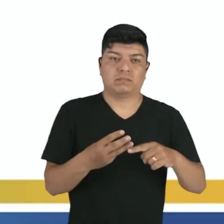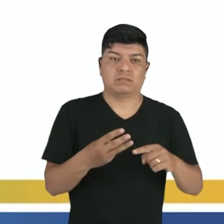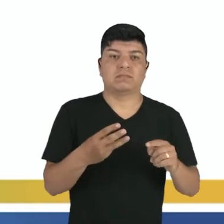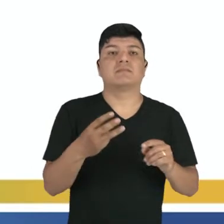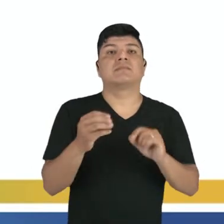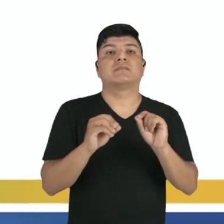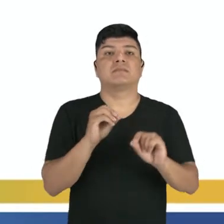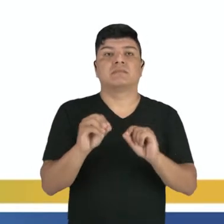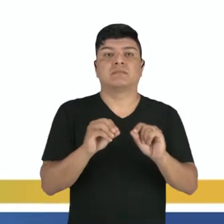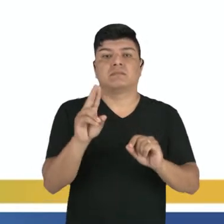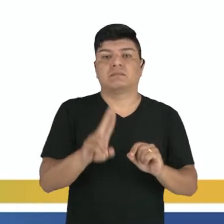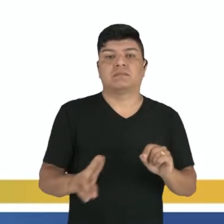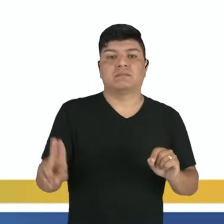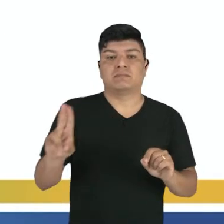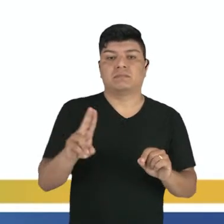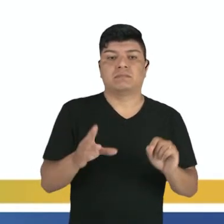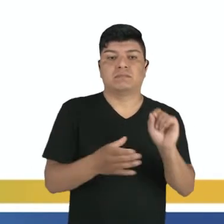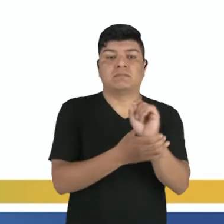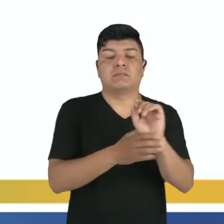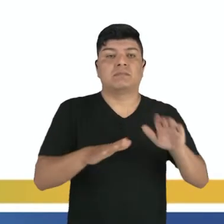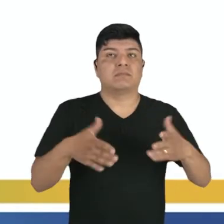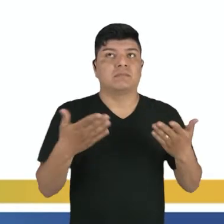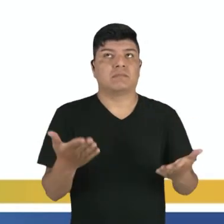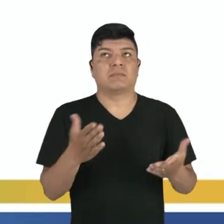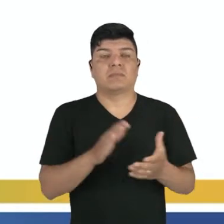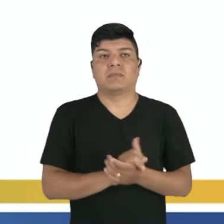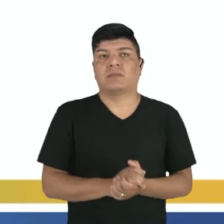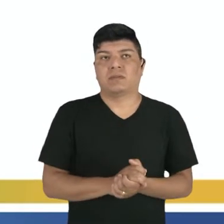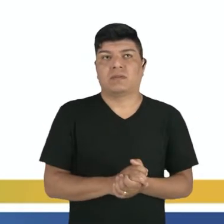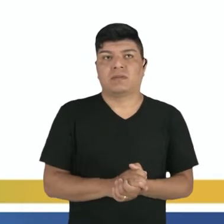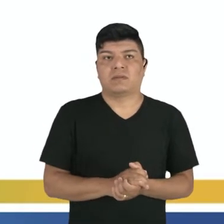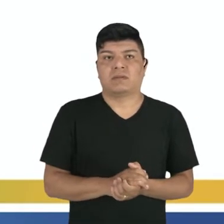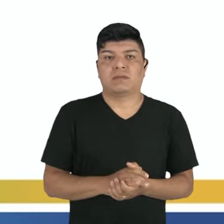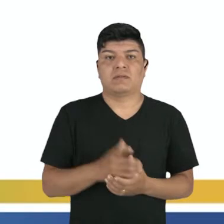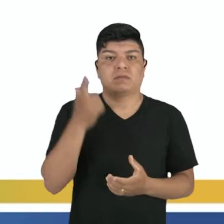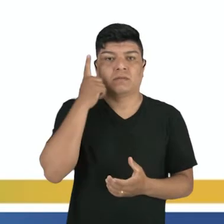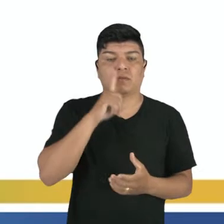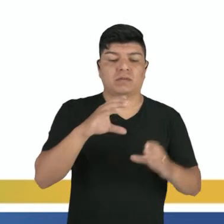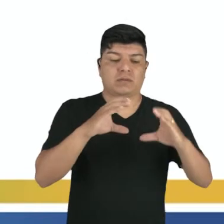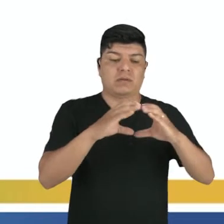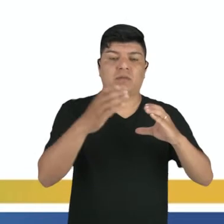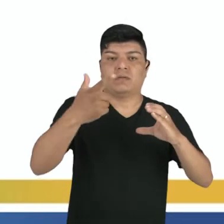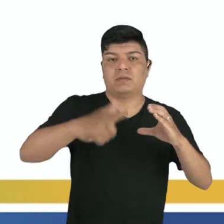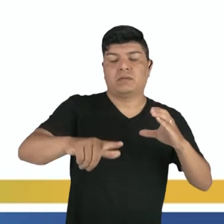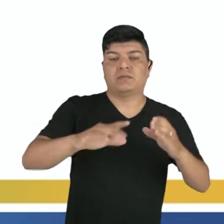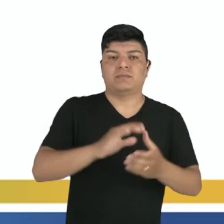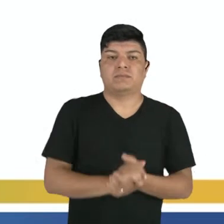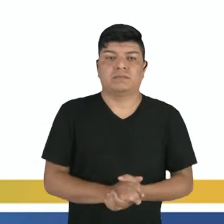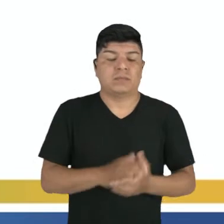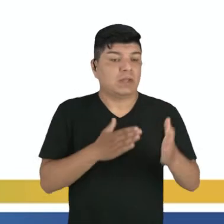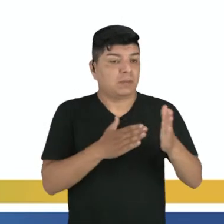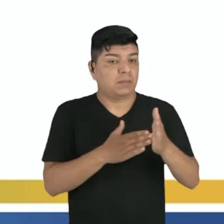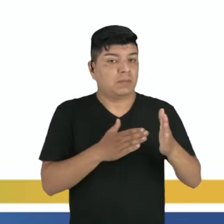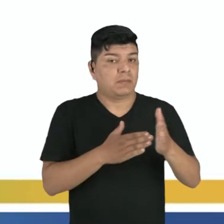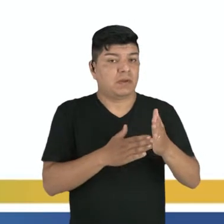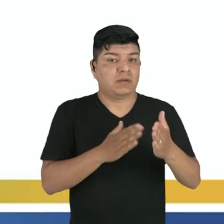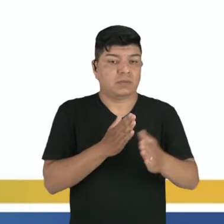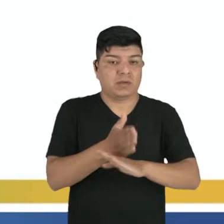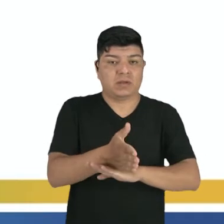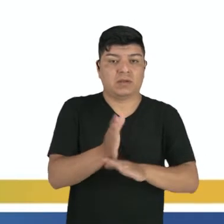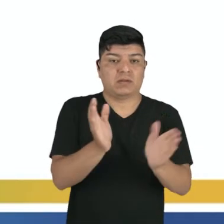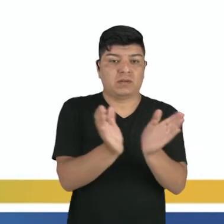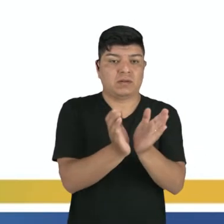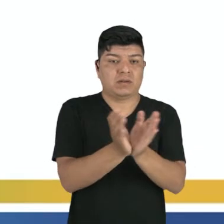princípios operacionais na defesa São recuperação da Bola impedimento do